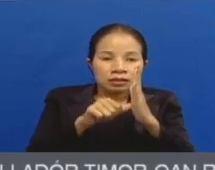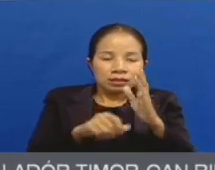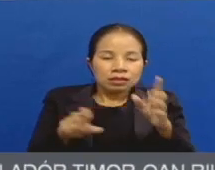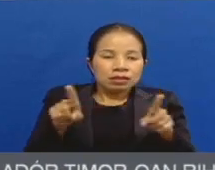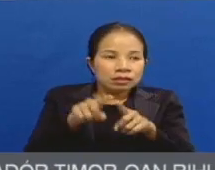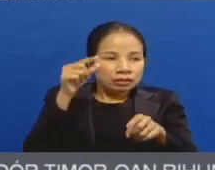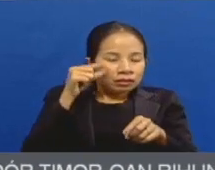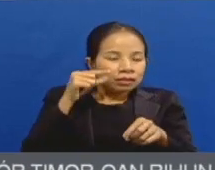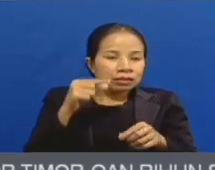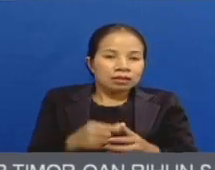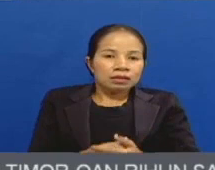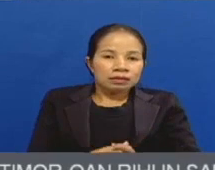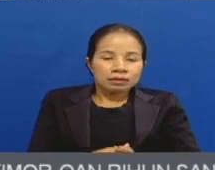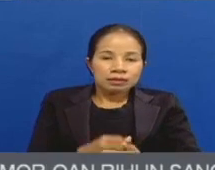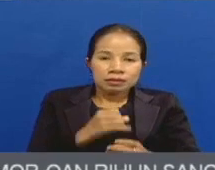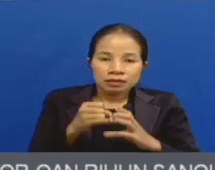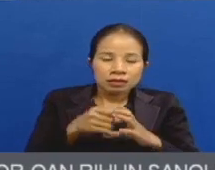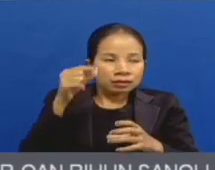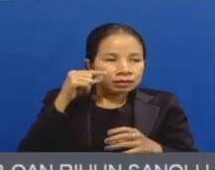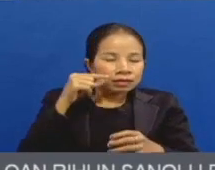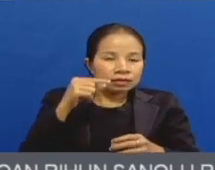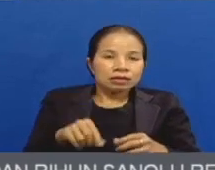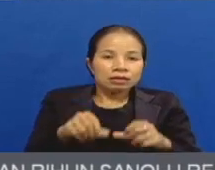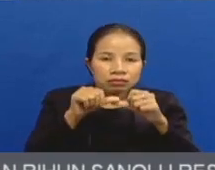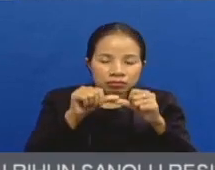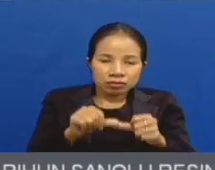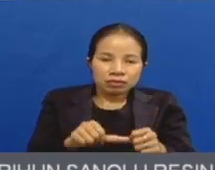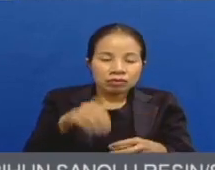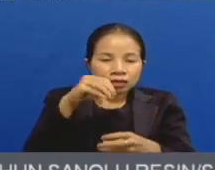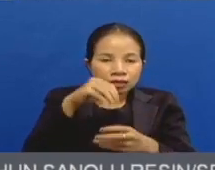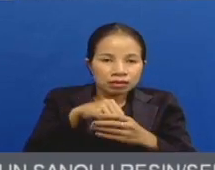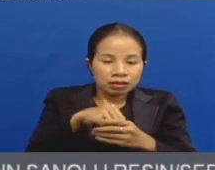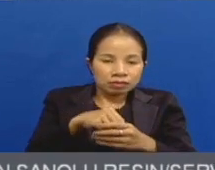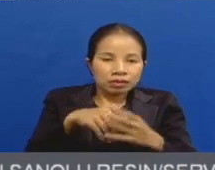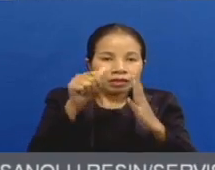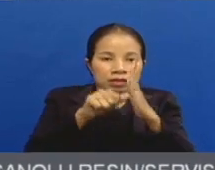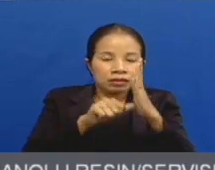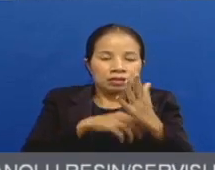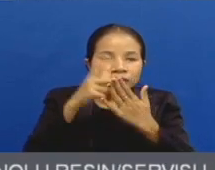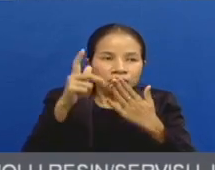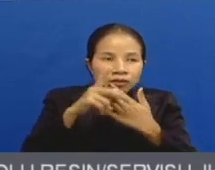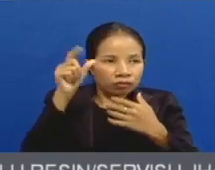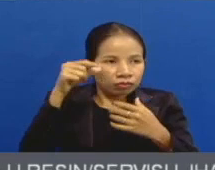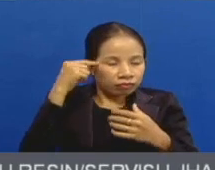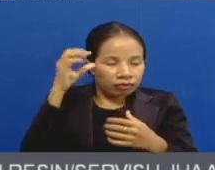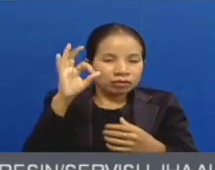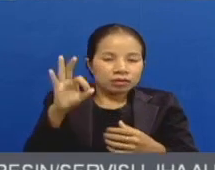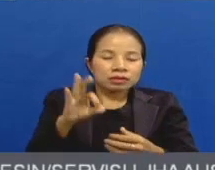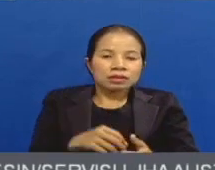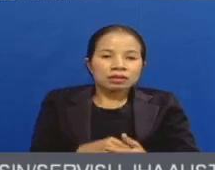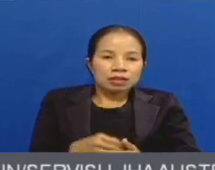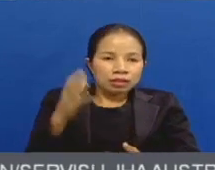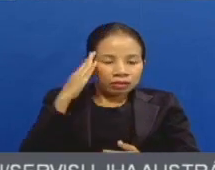igualdade gênero, a abordagem integrada gênero, né, continua a tama e a agenda que programa governo da CIA ninha. A